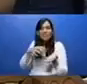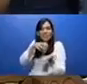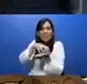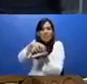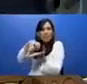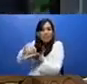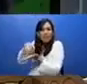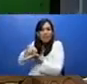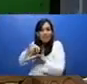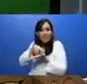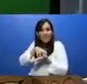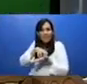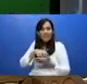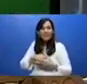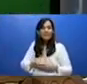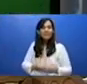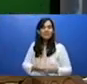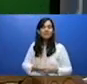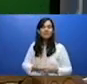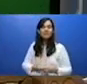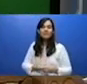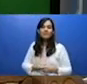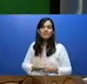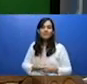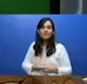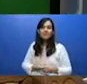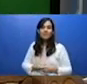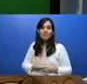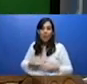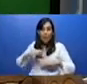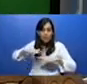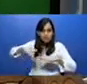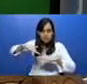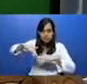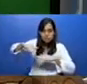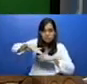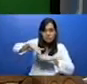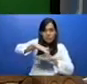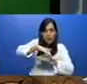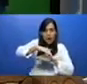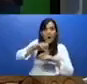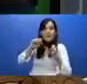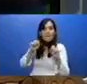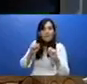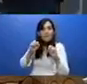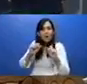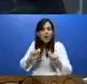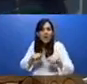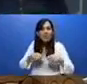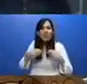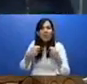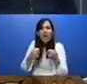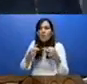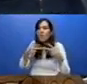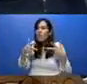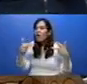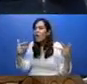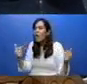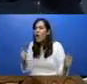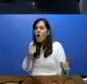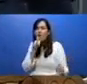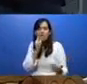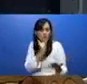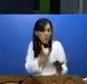também, tá? Então, os fósseis, portanto, podem fornecer muitas informações